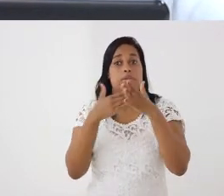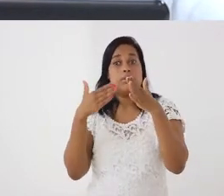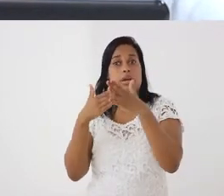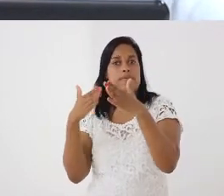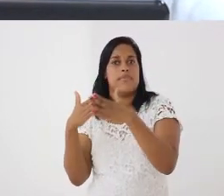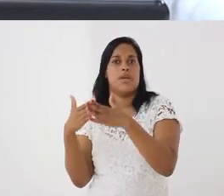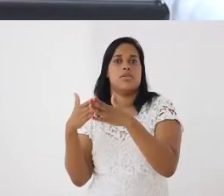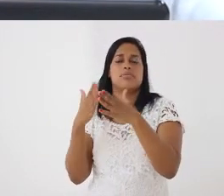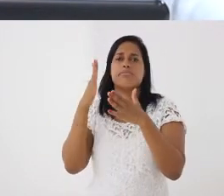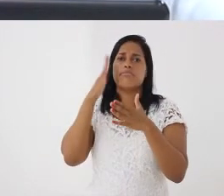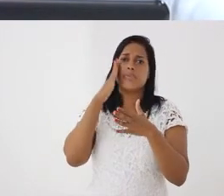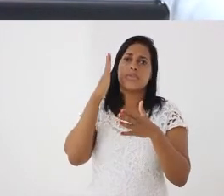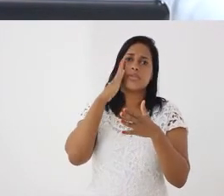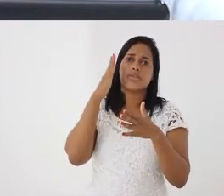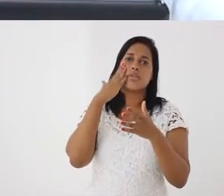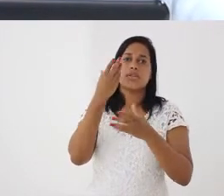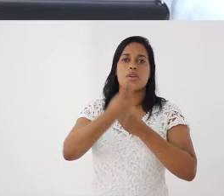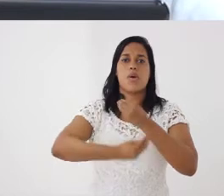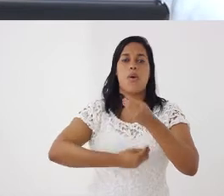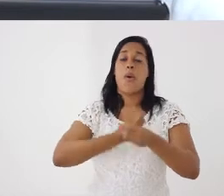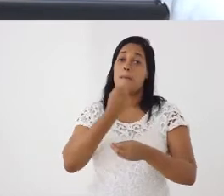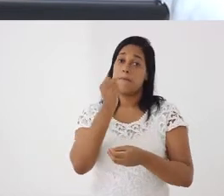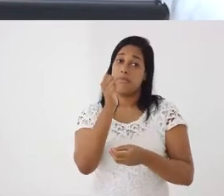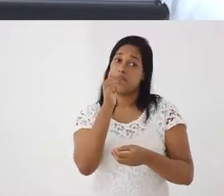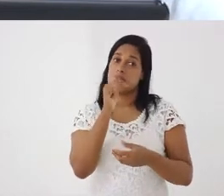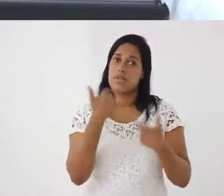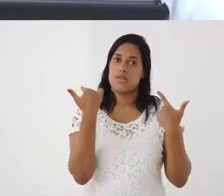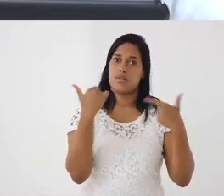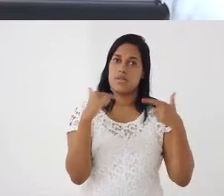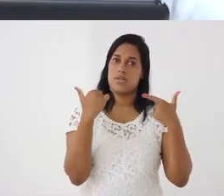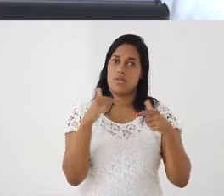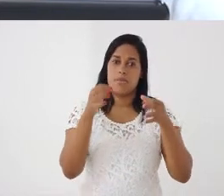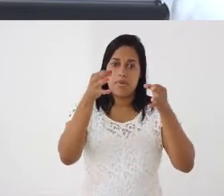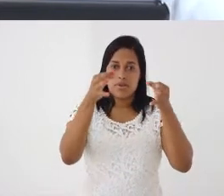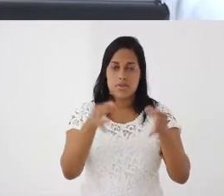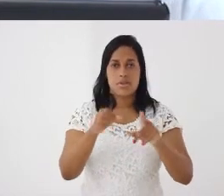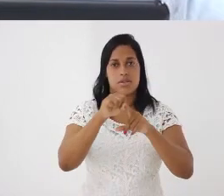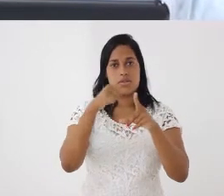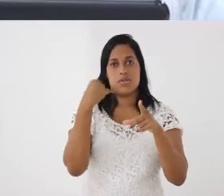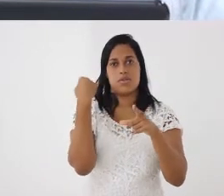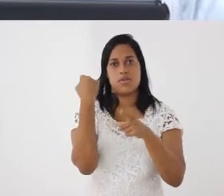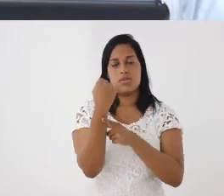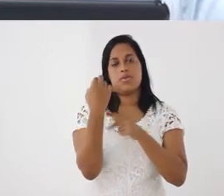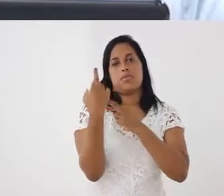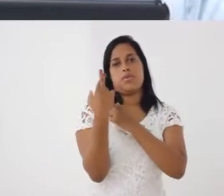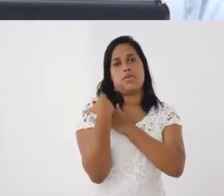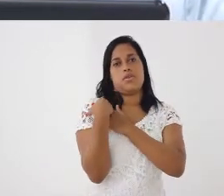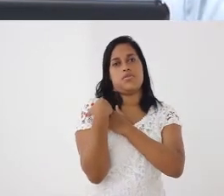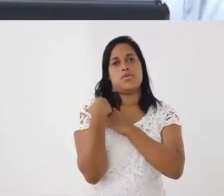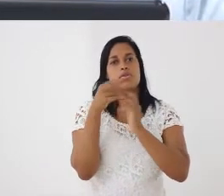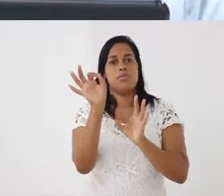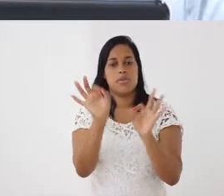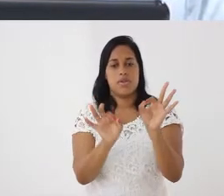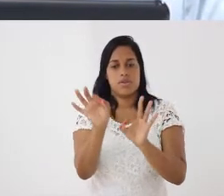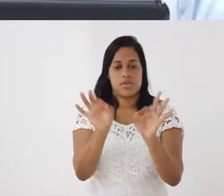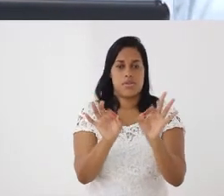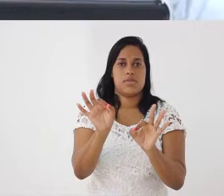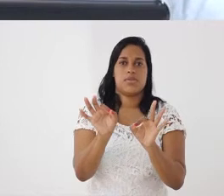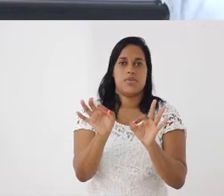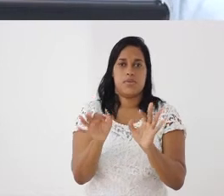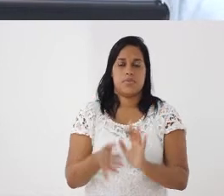nessa ação para entender se essa ação seria considerada socialmente responsável pela